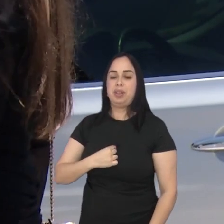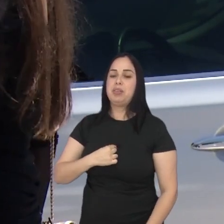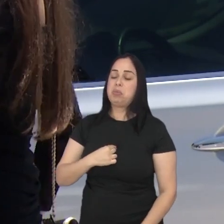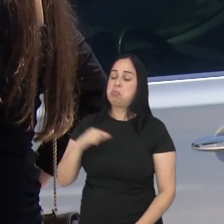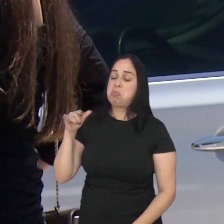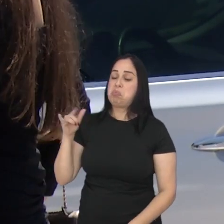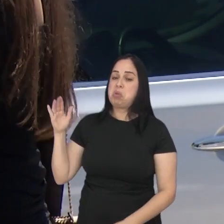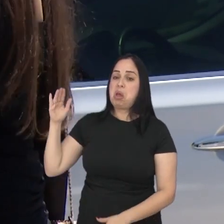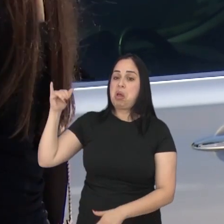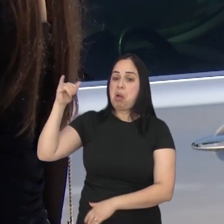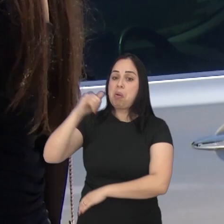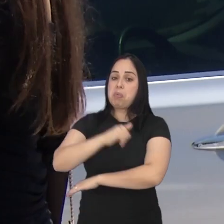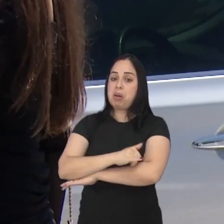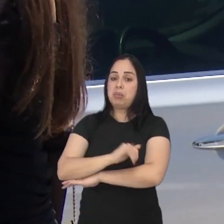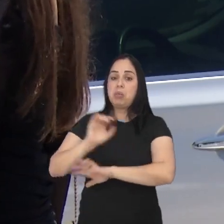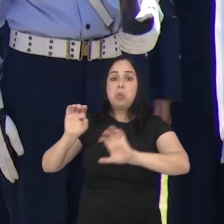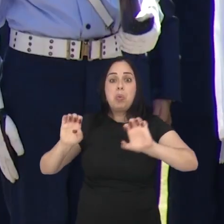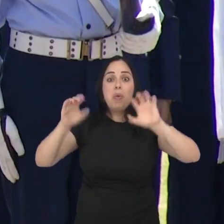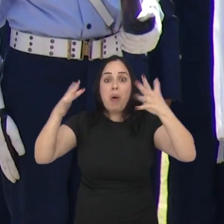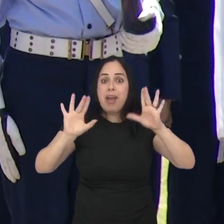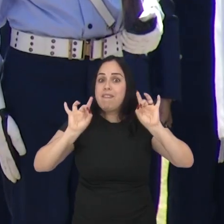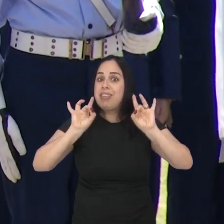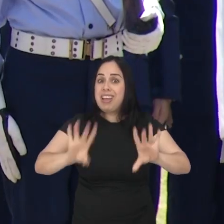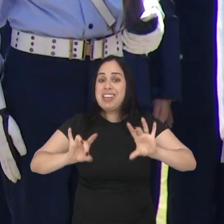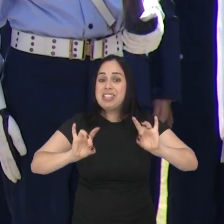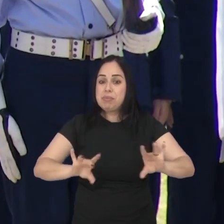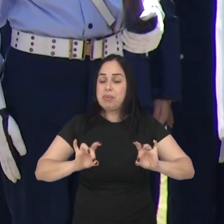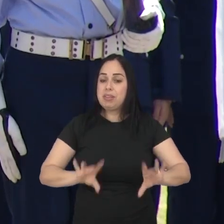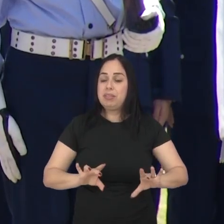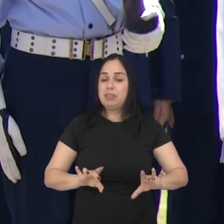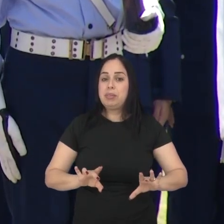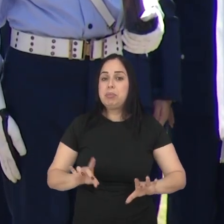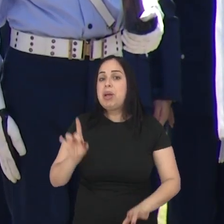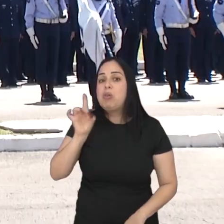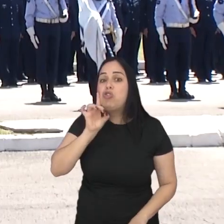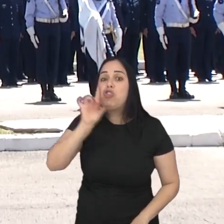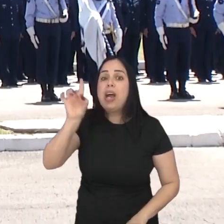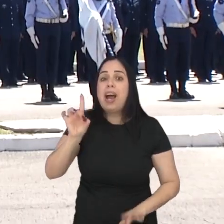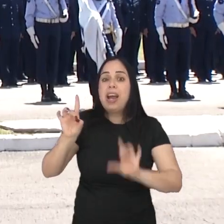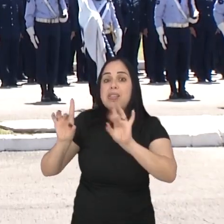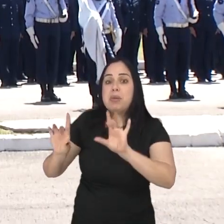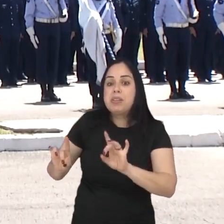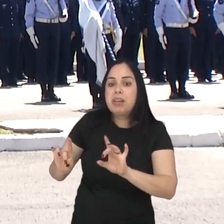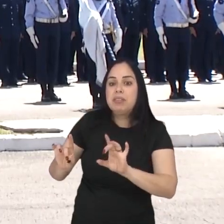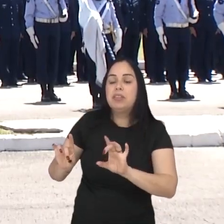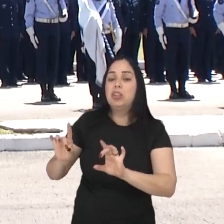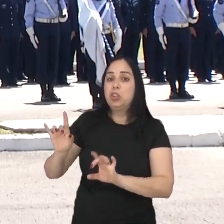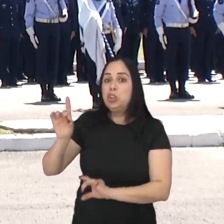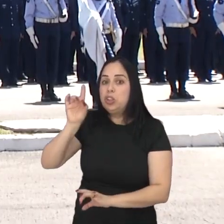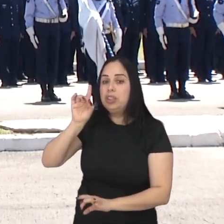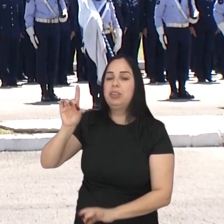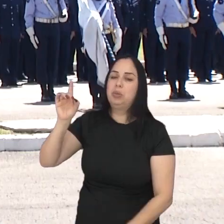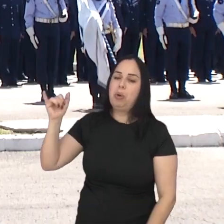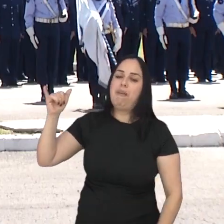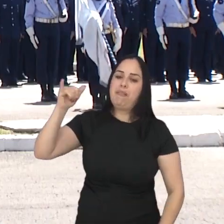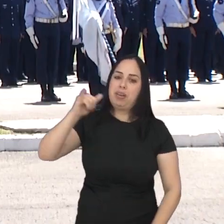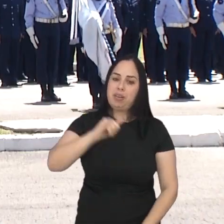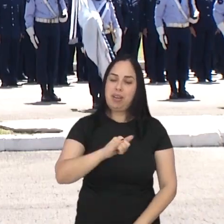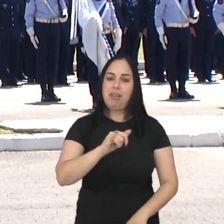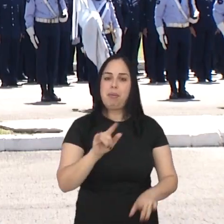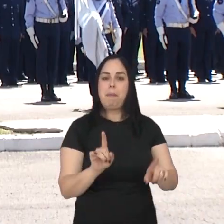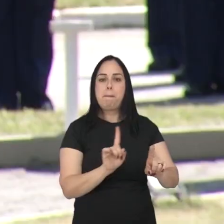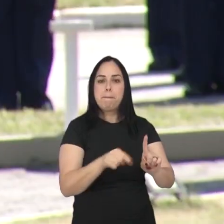medalha de Ordem do Mérito Aeronáutico. E o evento foi mais que especial, pois na data também foi celebrado o Dia